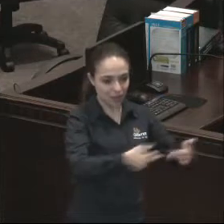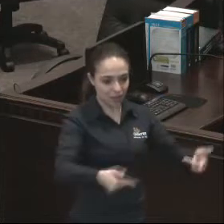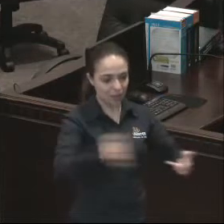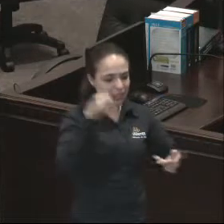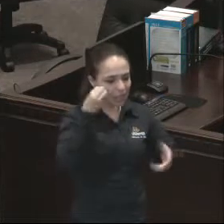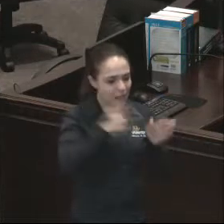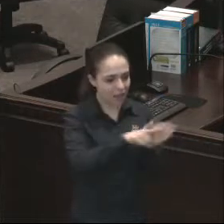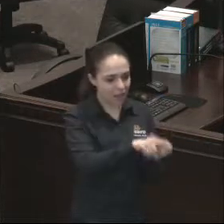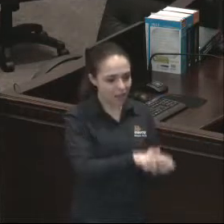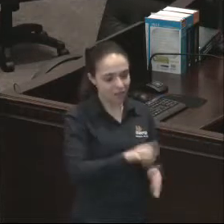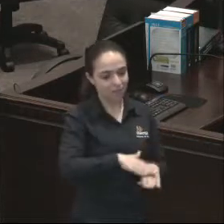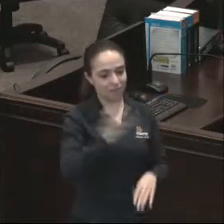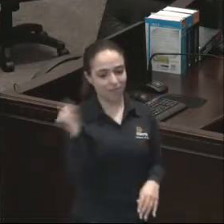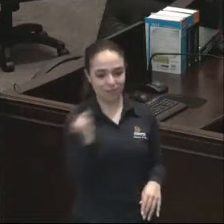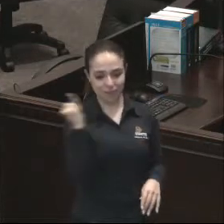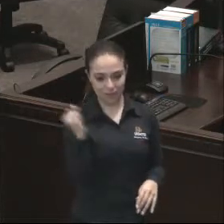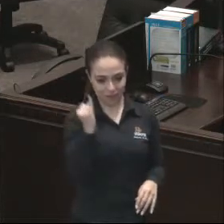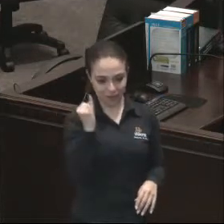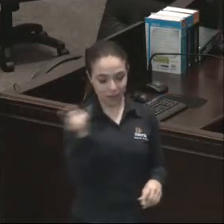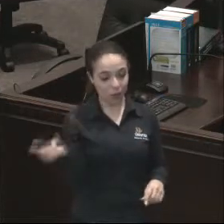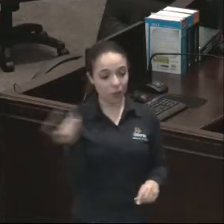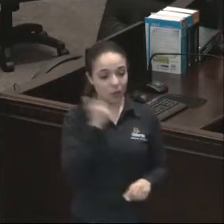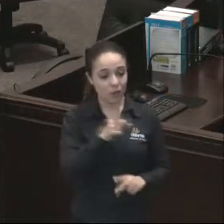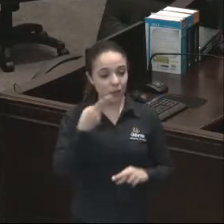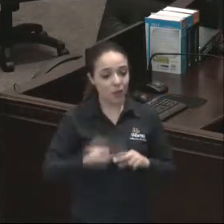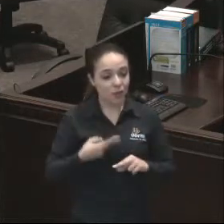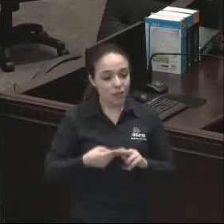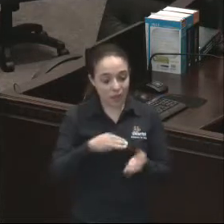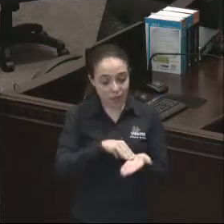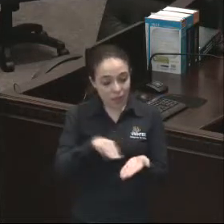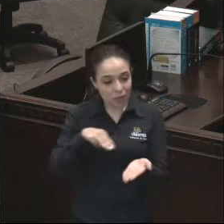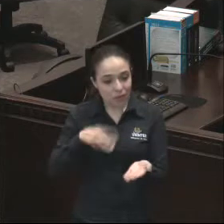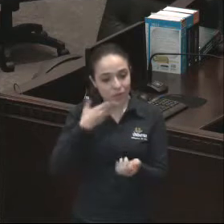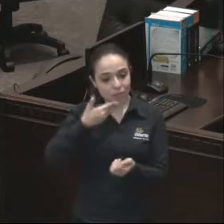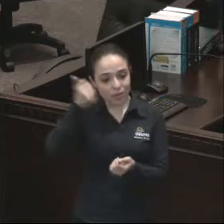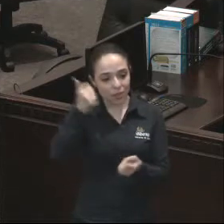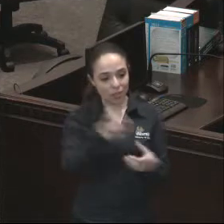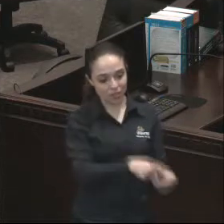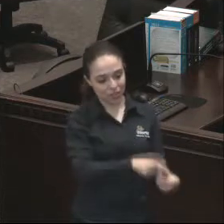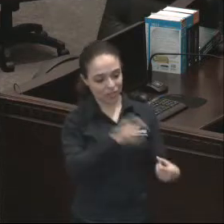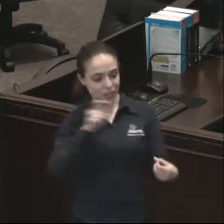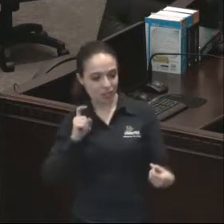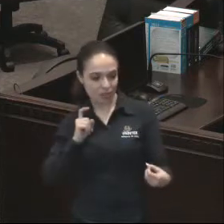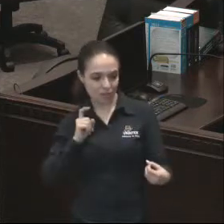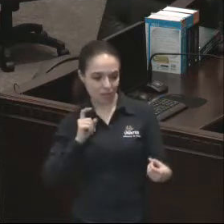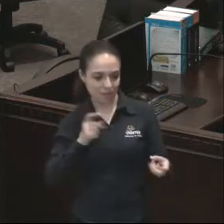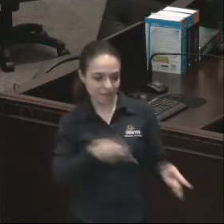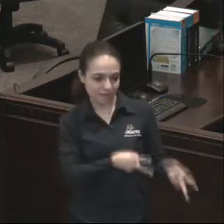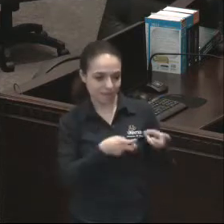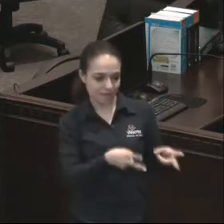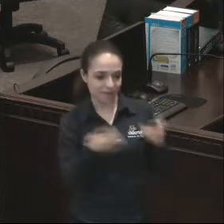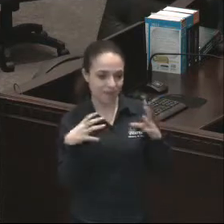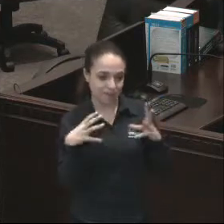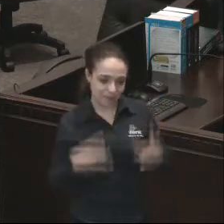mais sensíveis, buscar também métodos de retirada desses fármacos no ambiente e avançar ainda mais nos